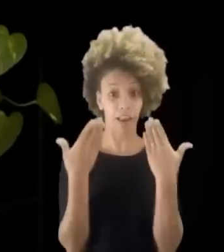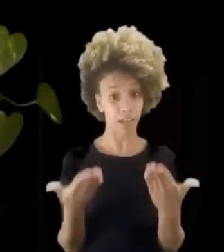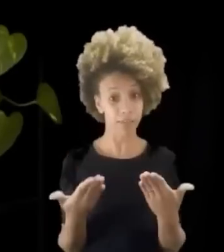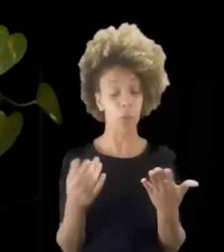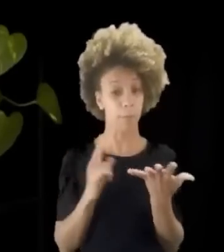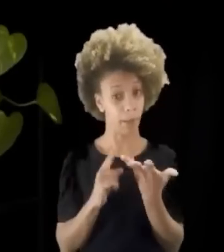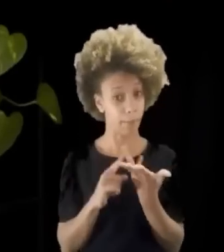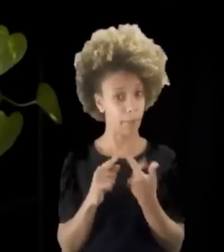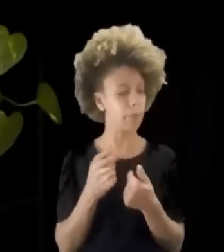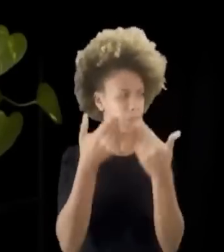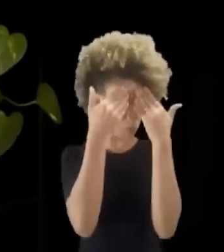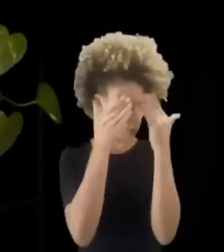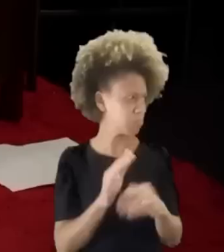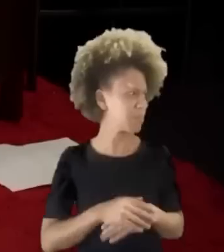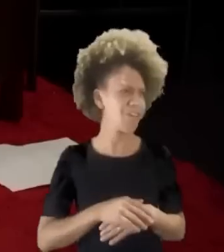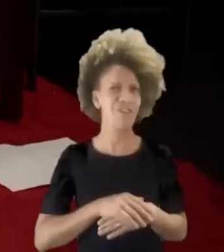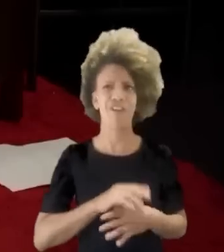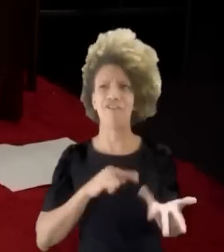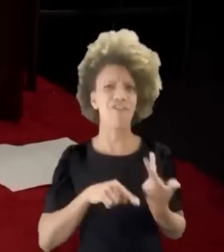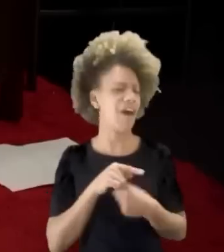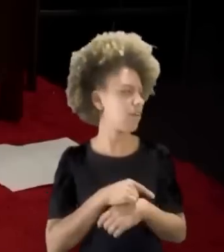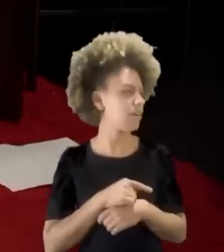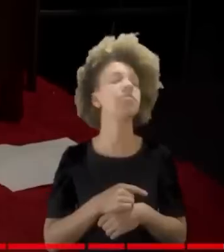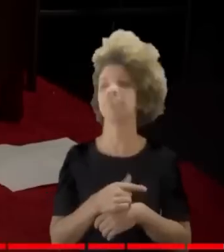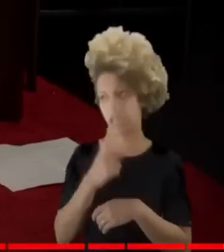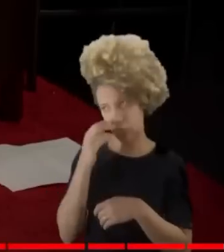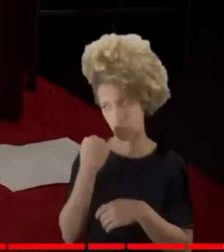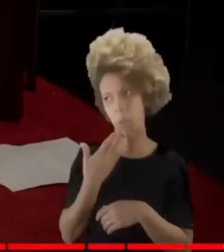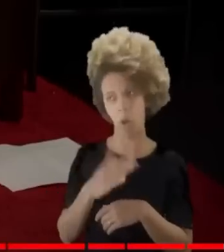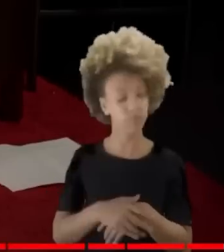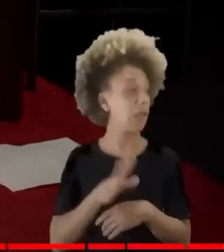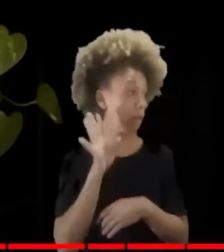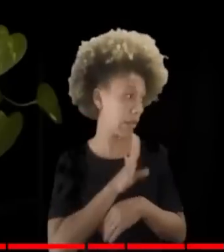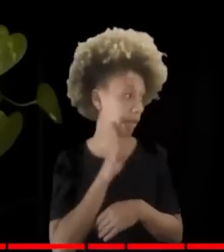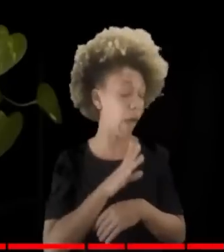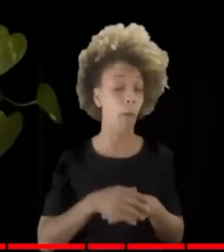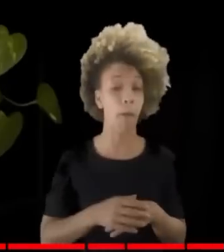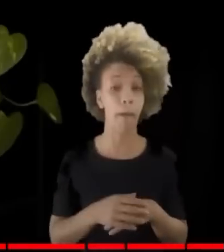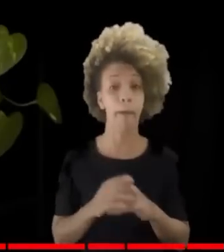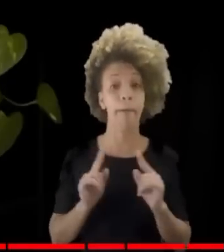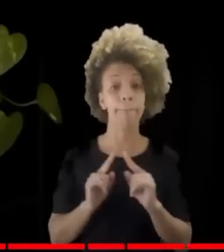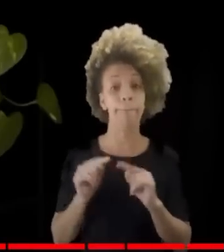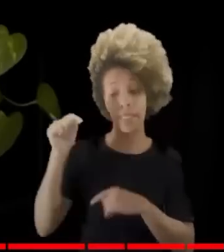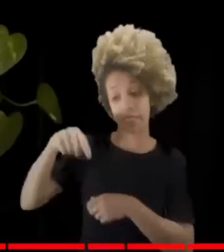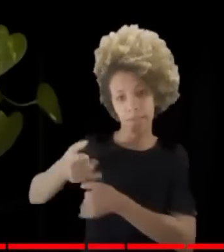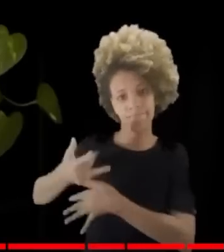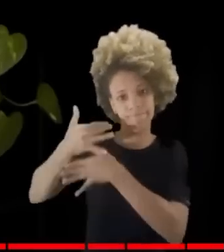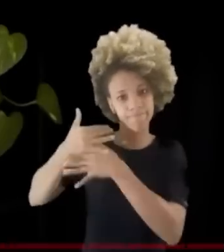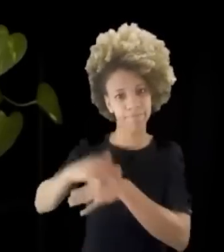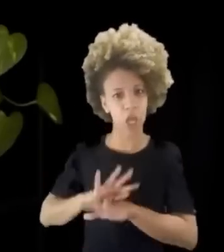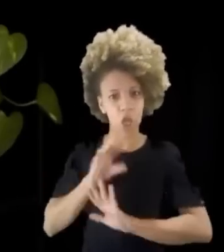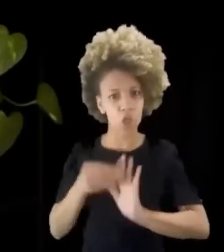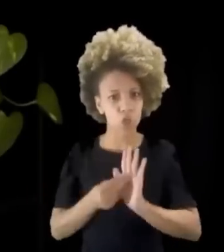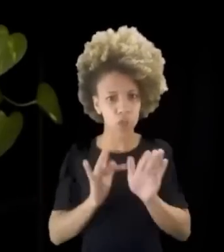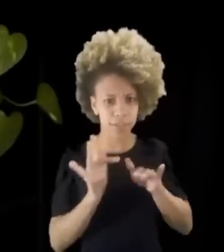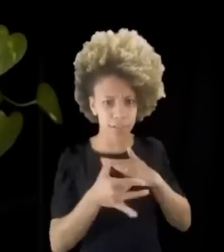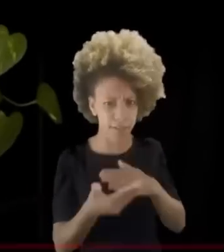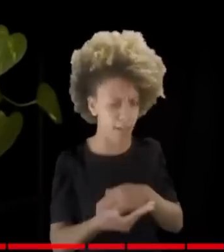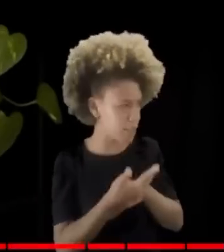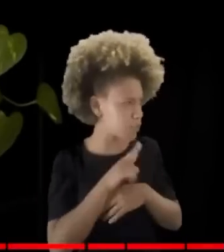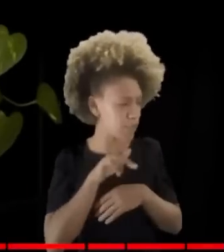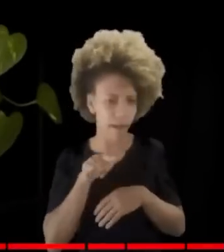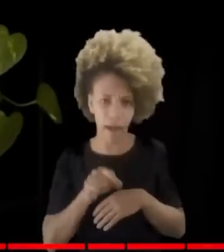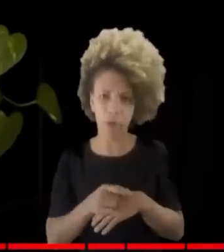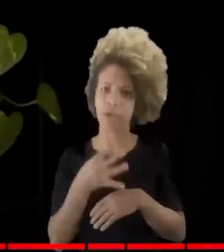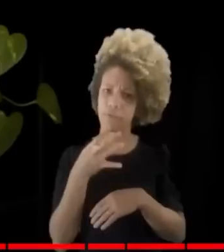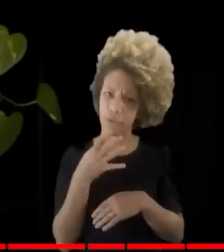esclarecedor muitos pontos muito legal eu vou deixar aqui na descrição do vídeo cara todas as